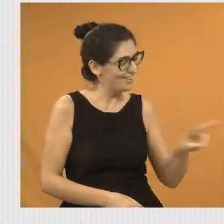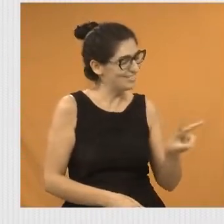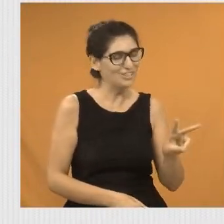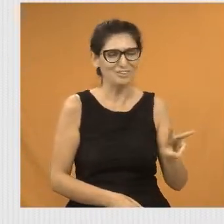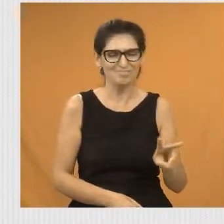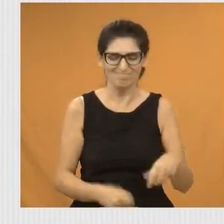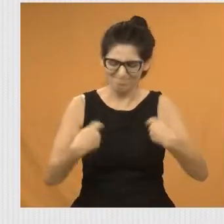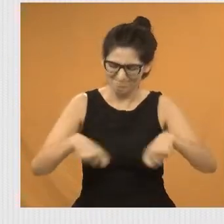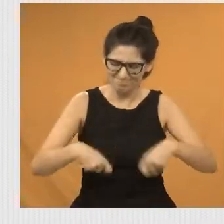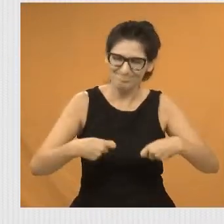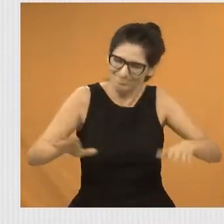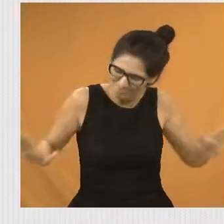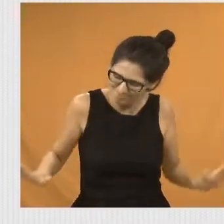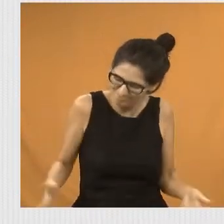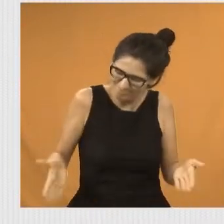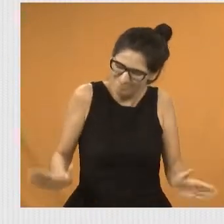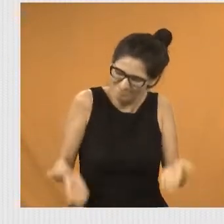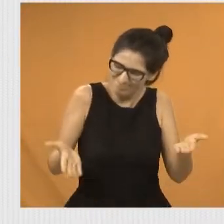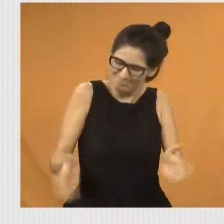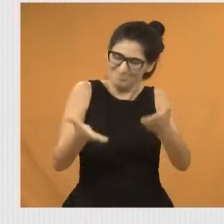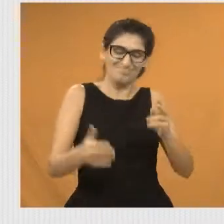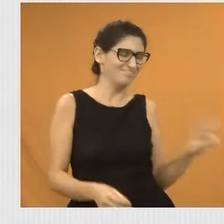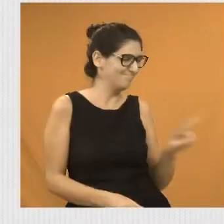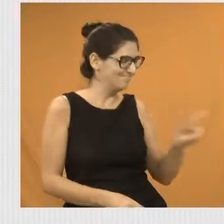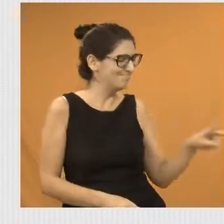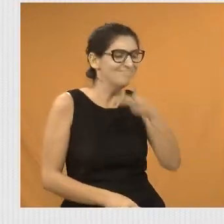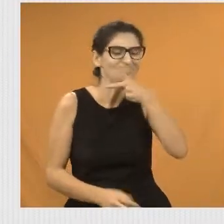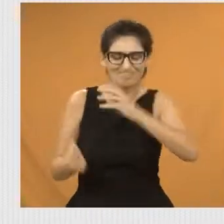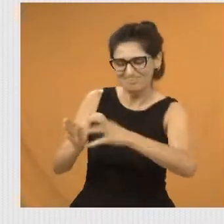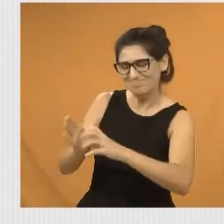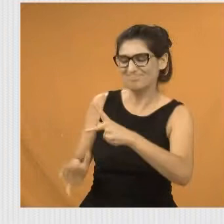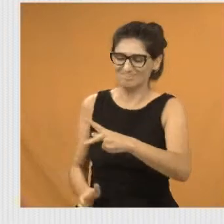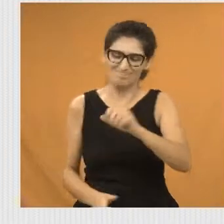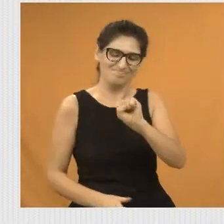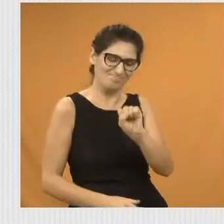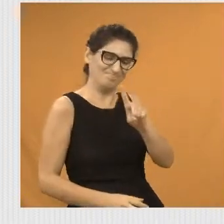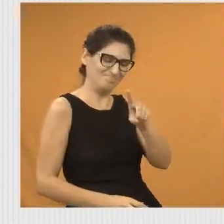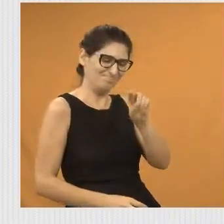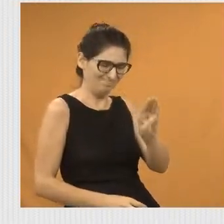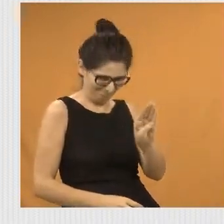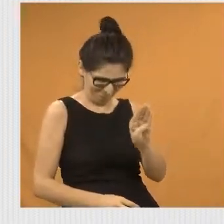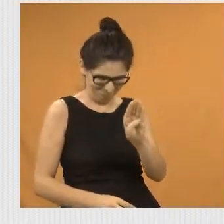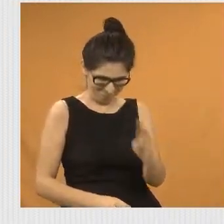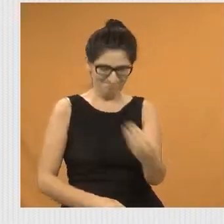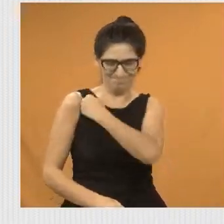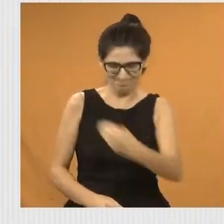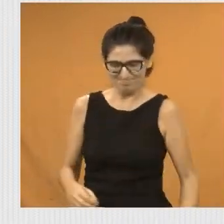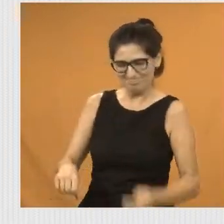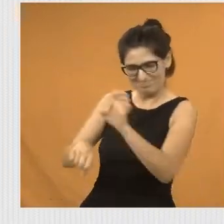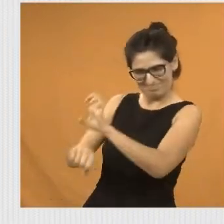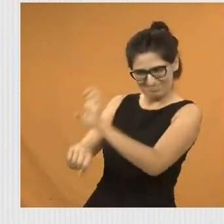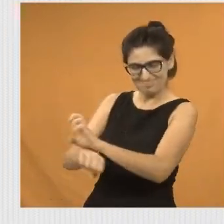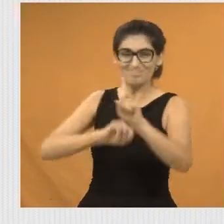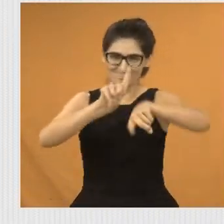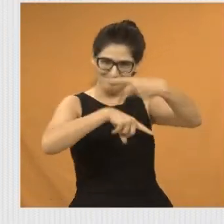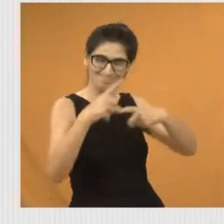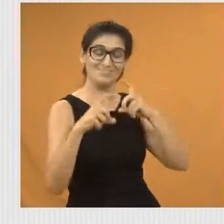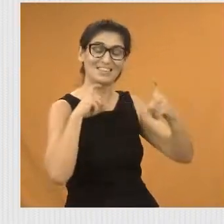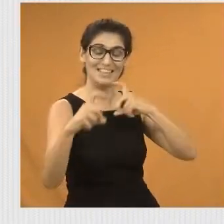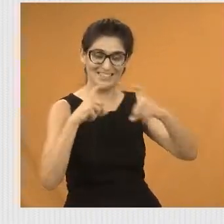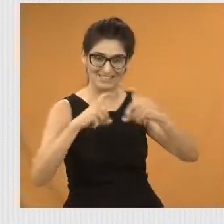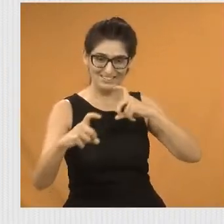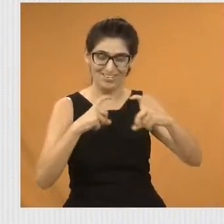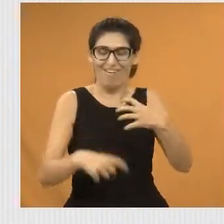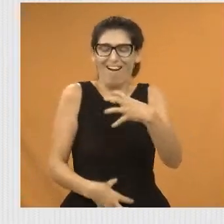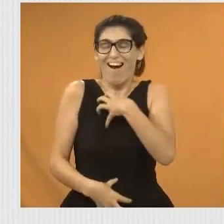dar força aí para os vereadores do PSDB no governo do estado. Depois dessa reunião, Aderbal, já tive a